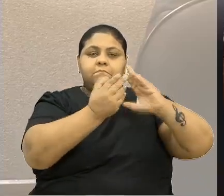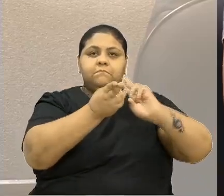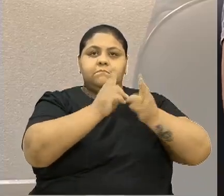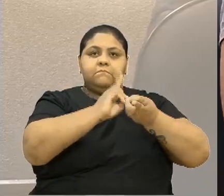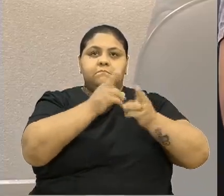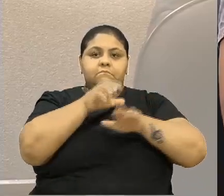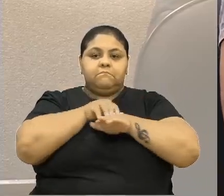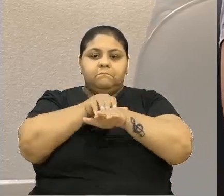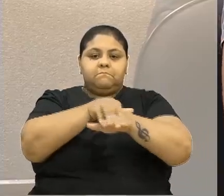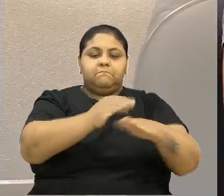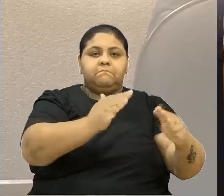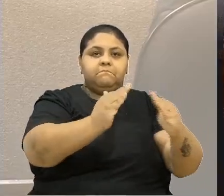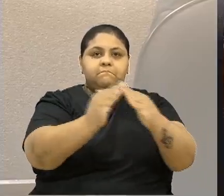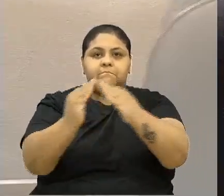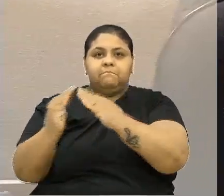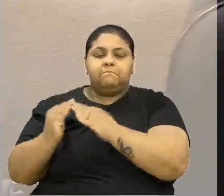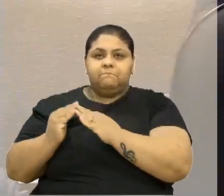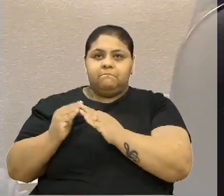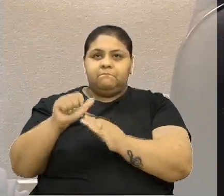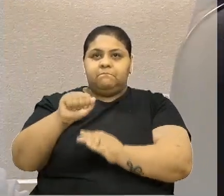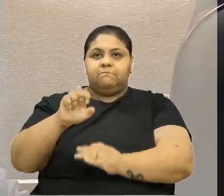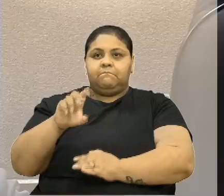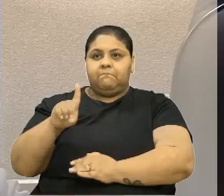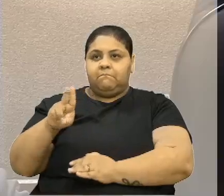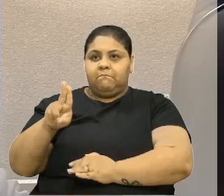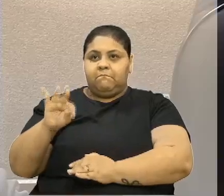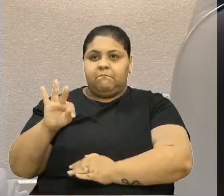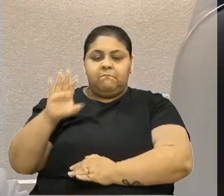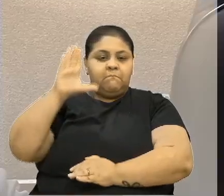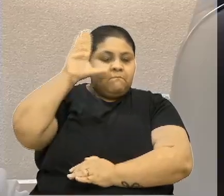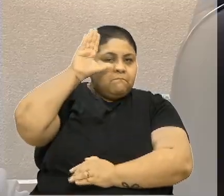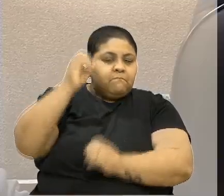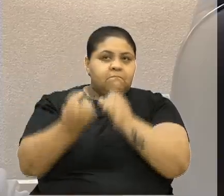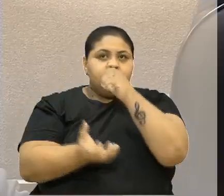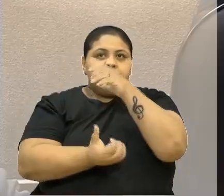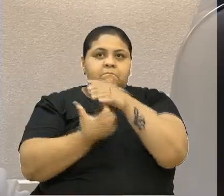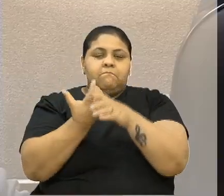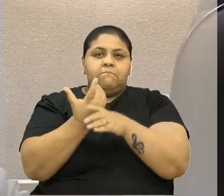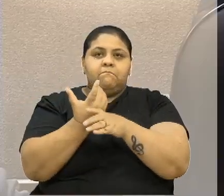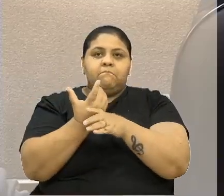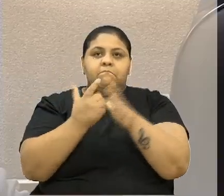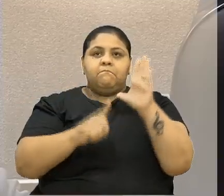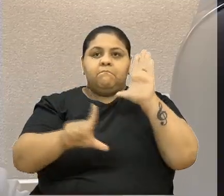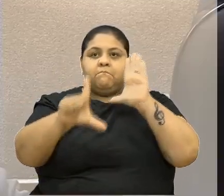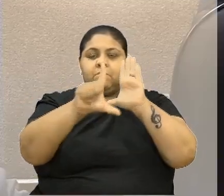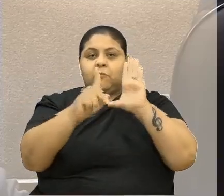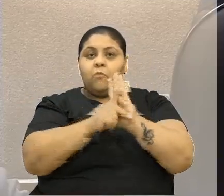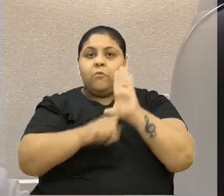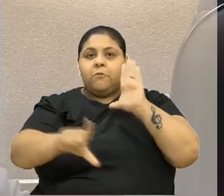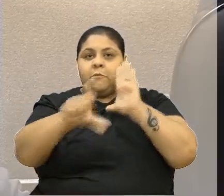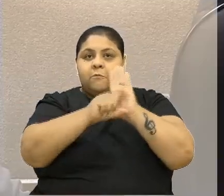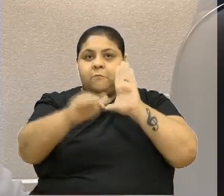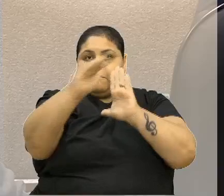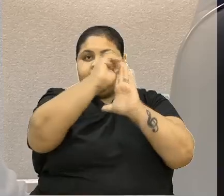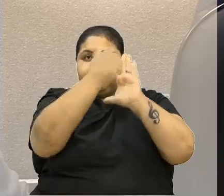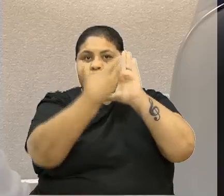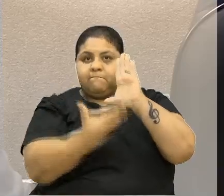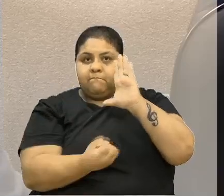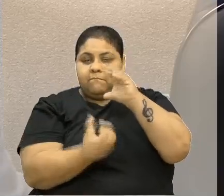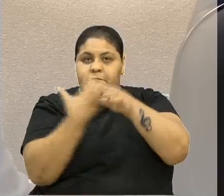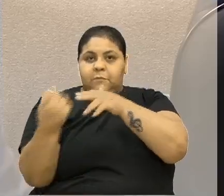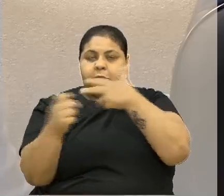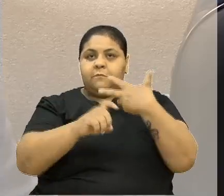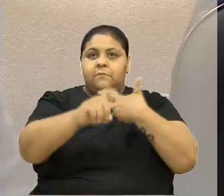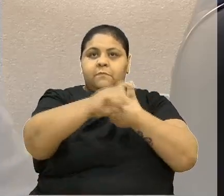Urbano, Transporte e Habitação, SEDUT, para análise e emissão de parecer, projeto de lei acima descrito de autoria do Poder